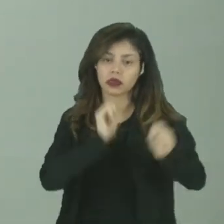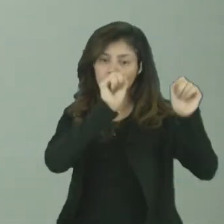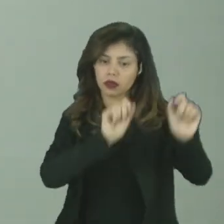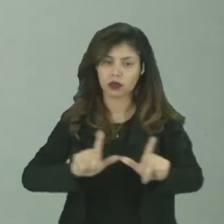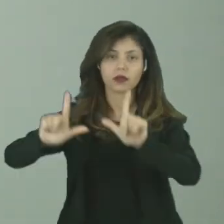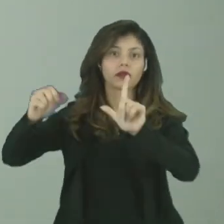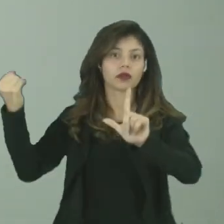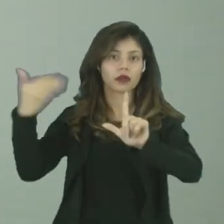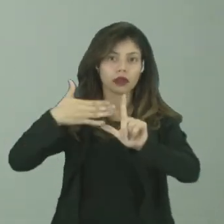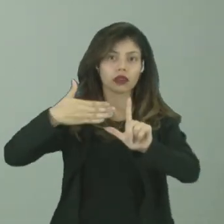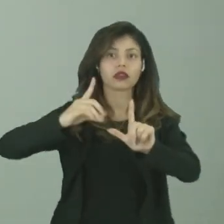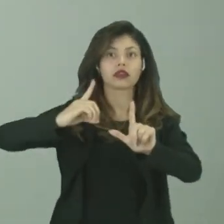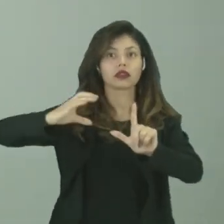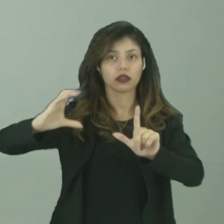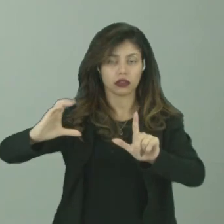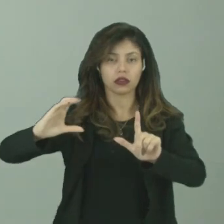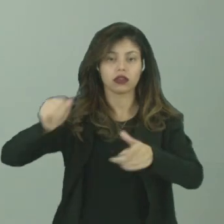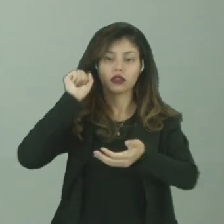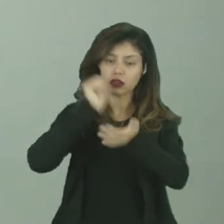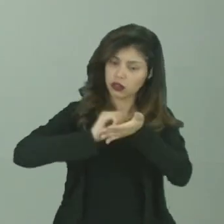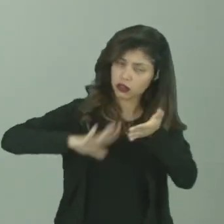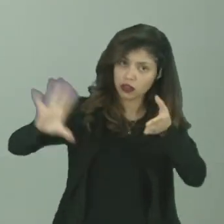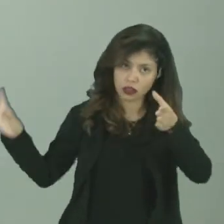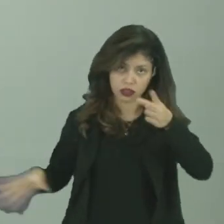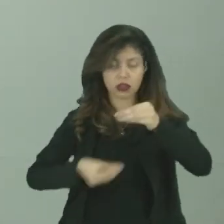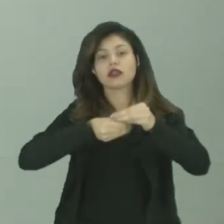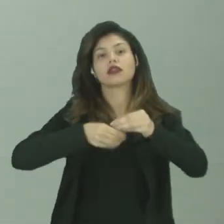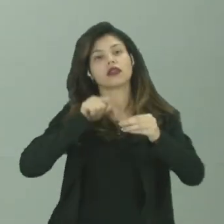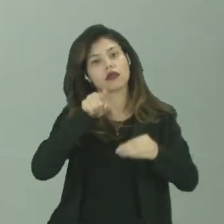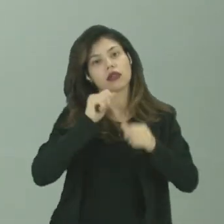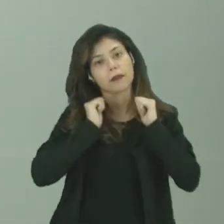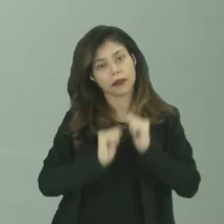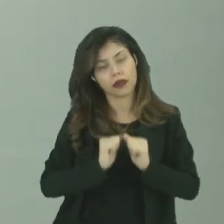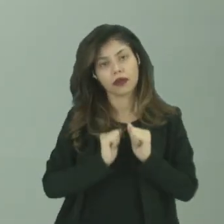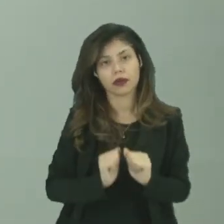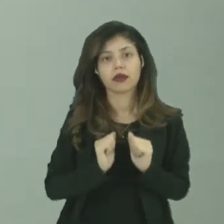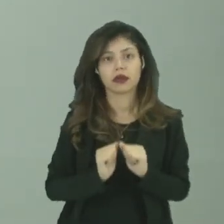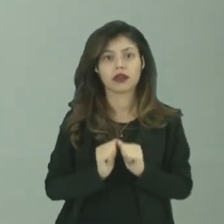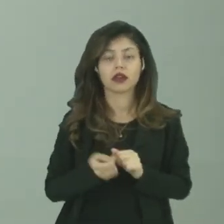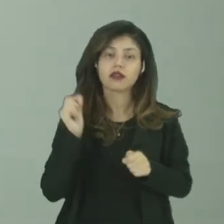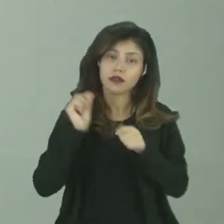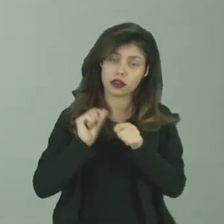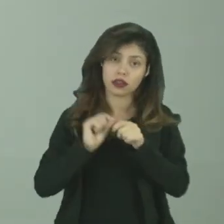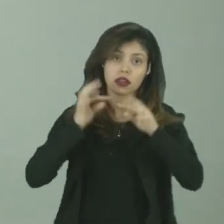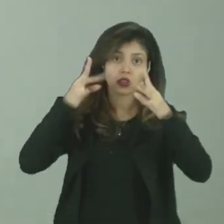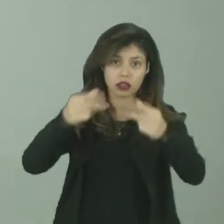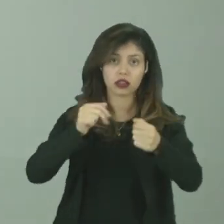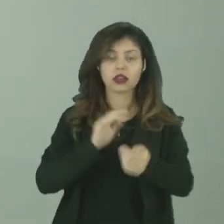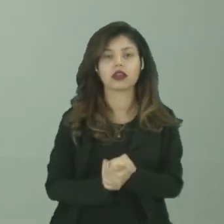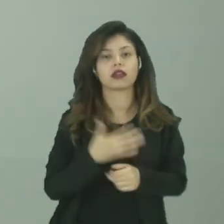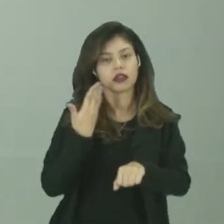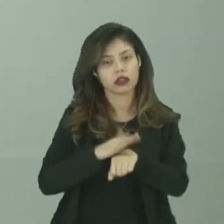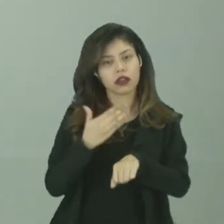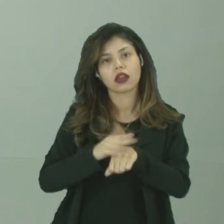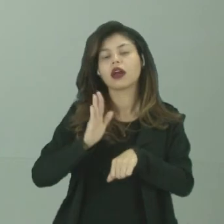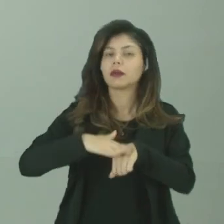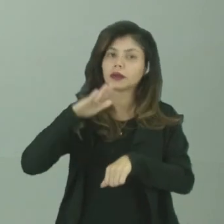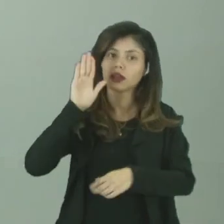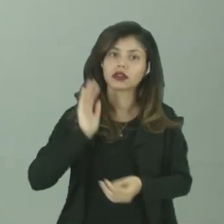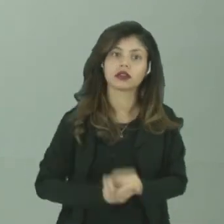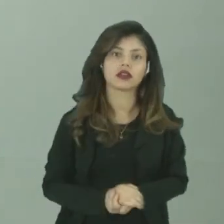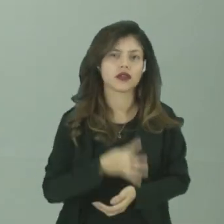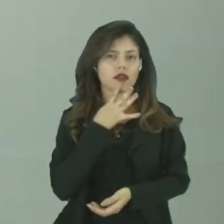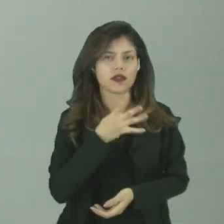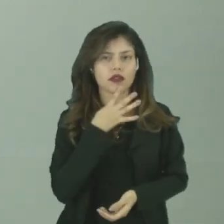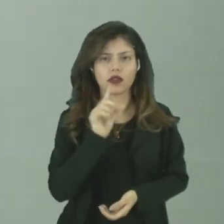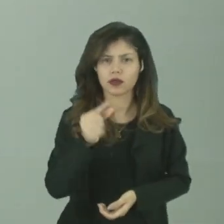plataforma Eduque atividades complementares onde você pode estar realizando para exercitar mais, né, e conhecer